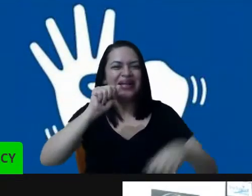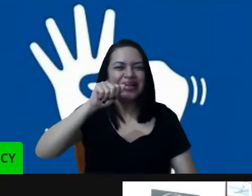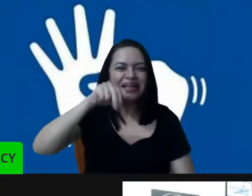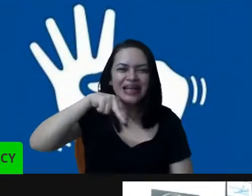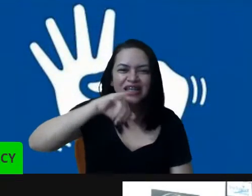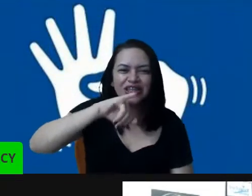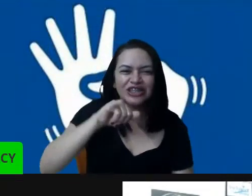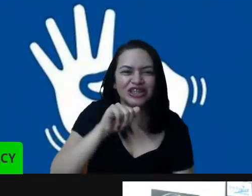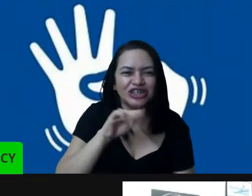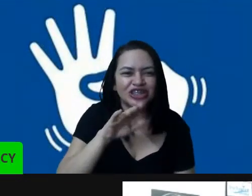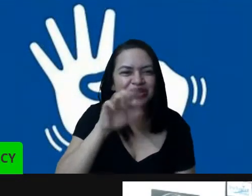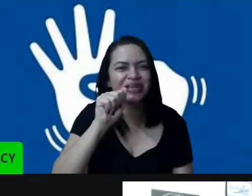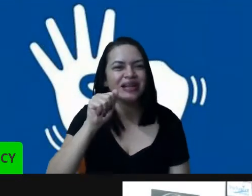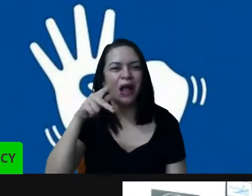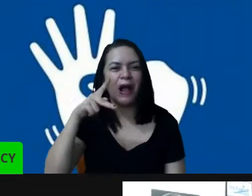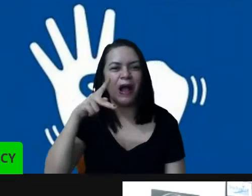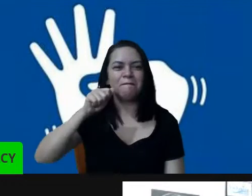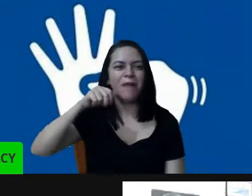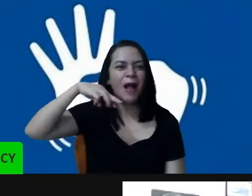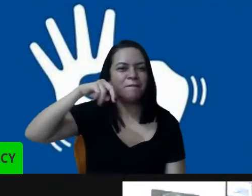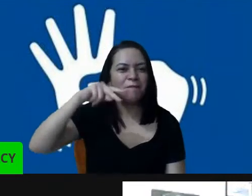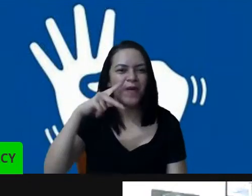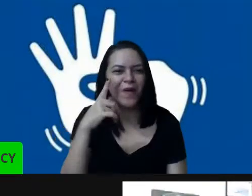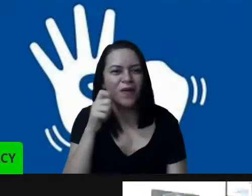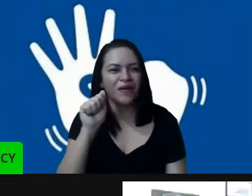milho. E aí?